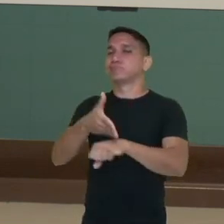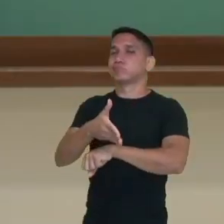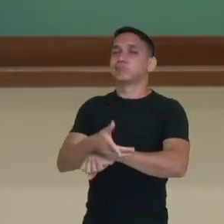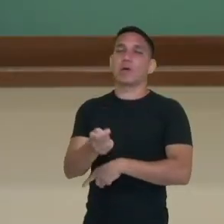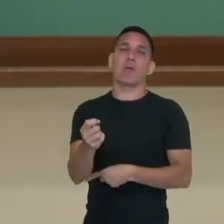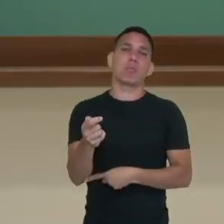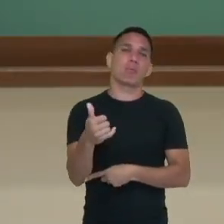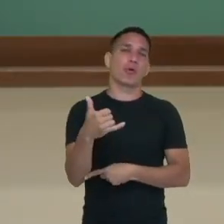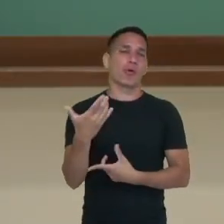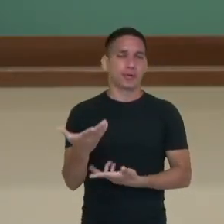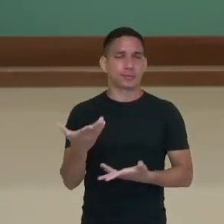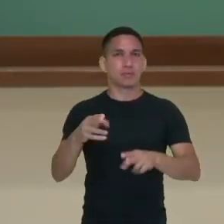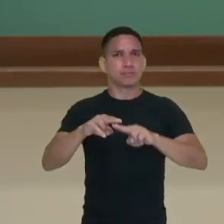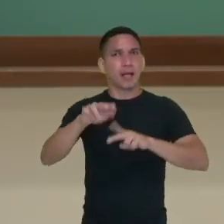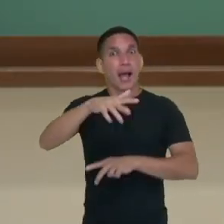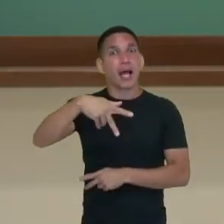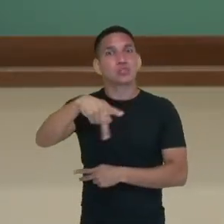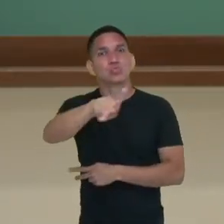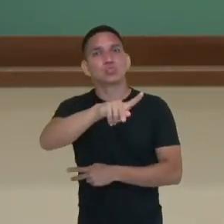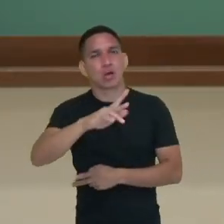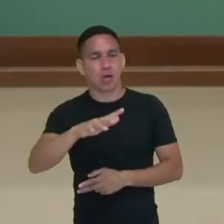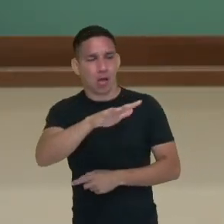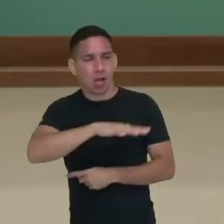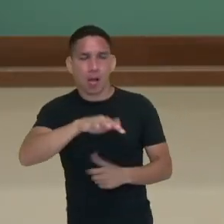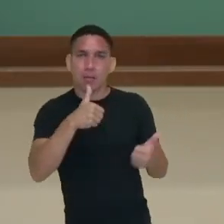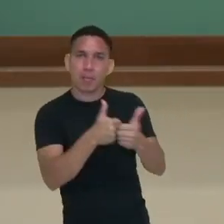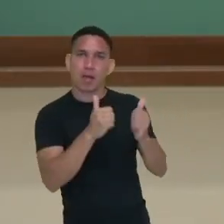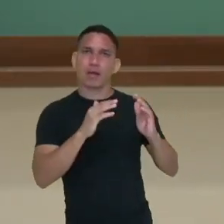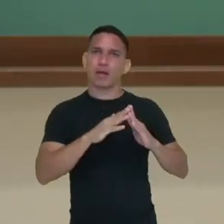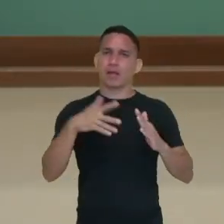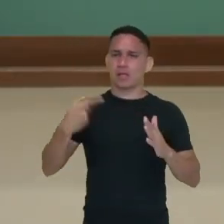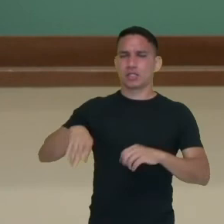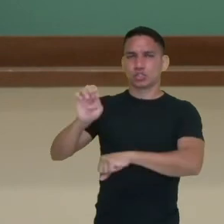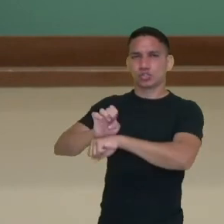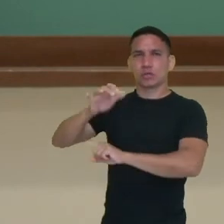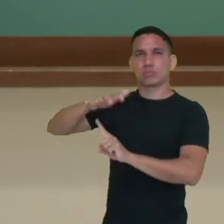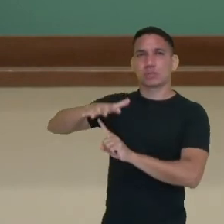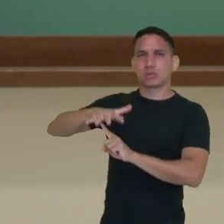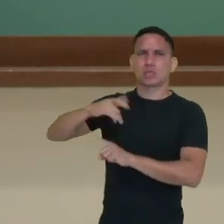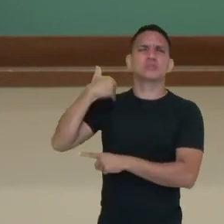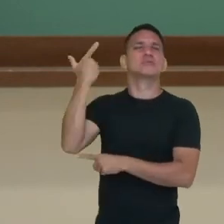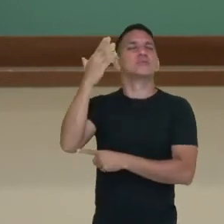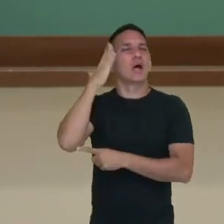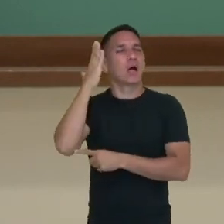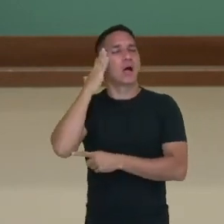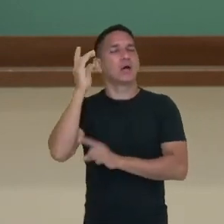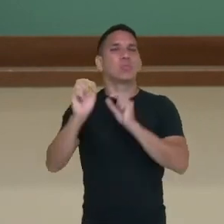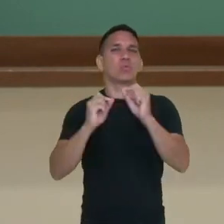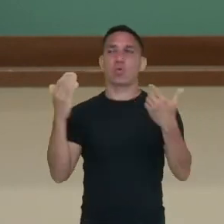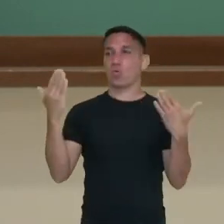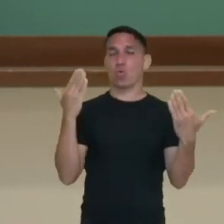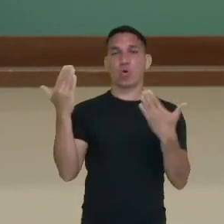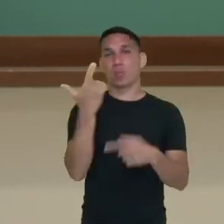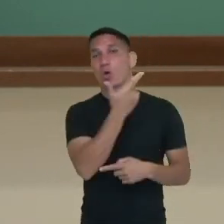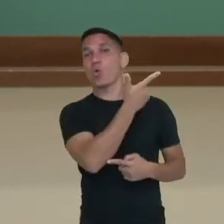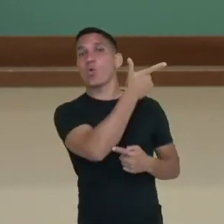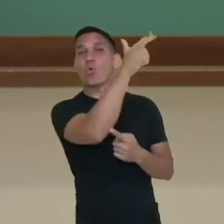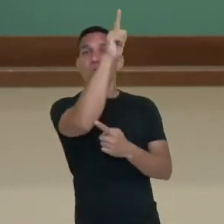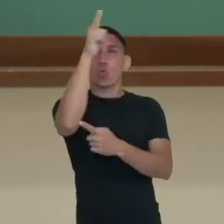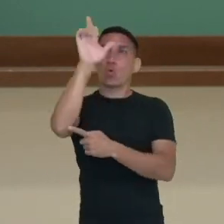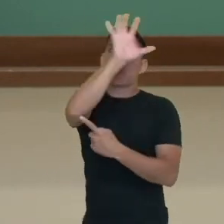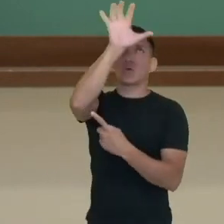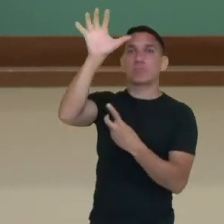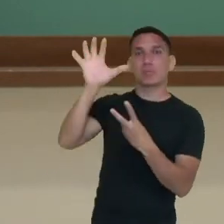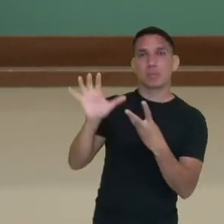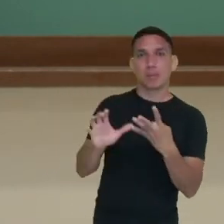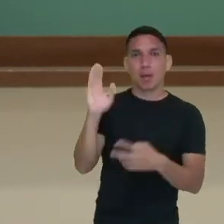região onde você mora, né, imagine, né? Você mora no estado do Paraná, sabemos que o Paraná, comparado com outras regiões do